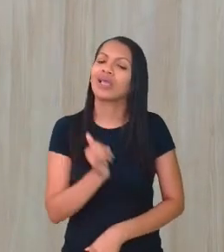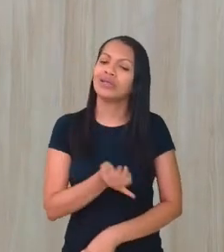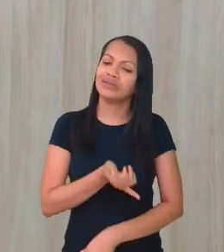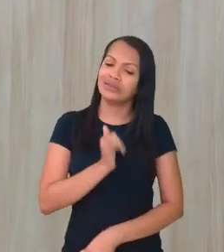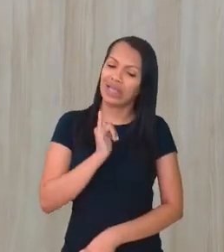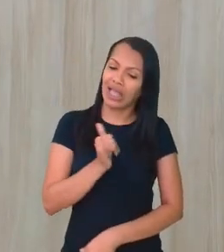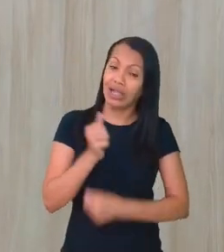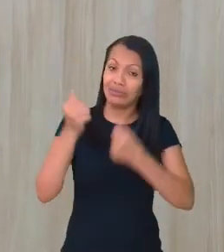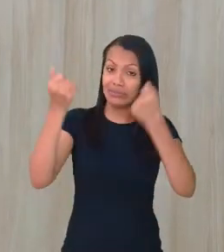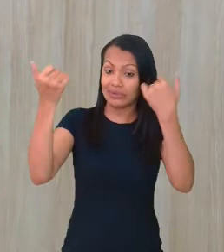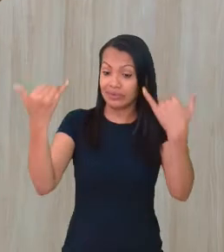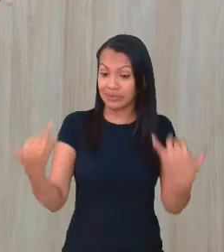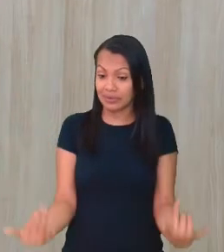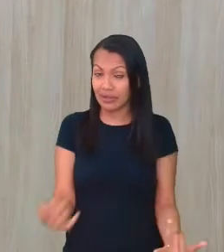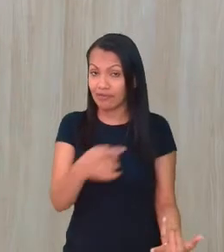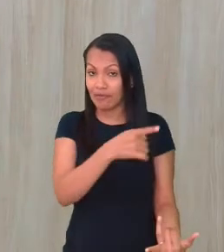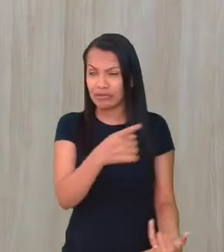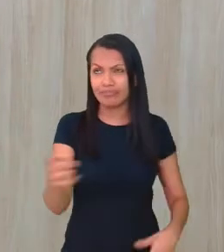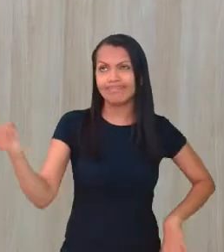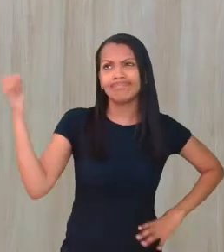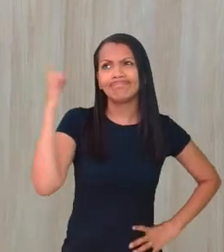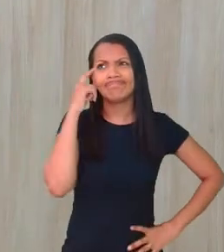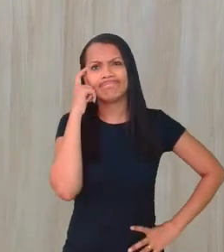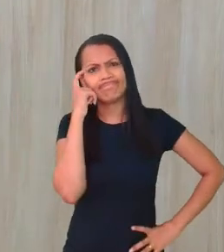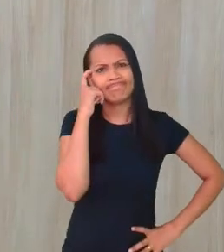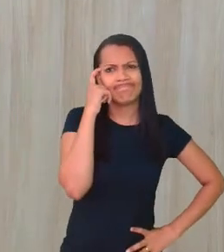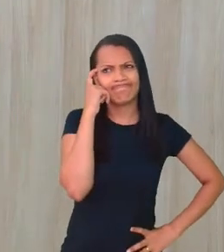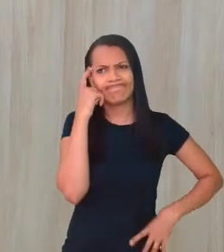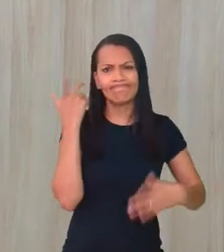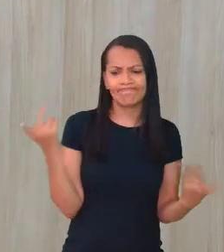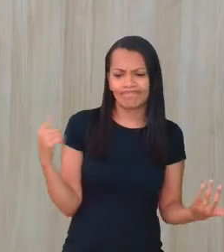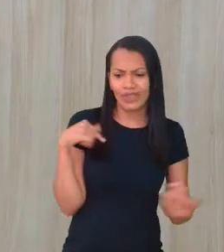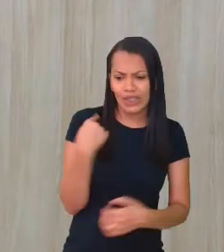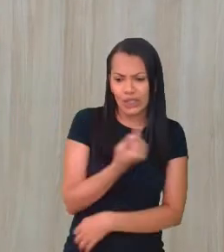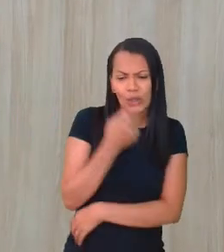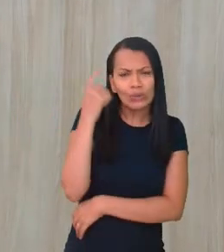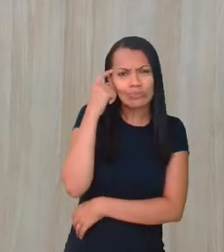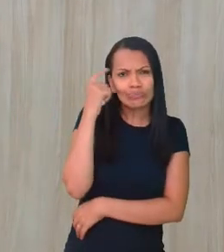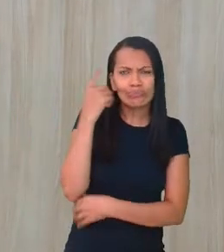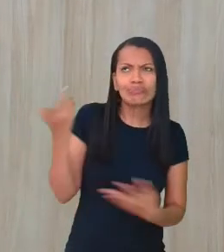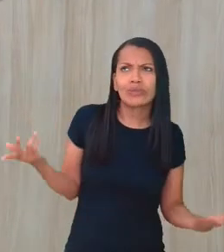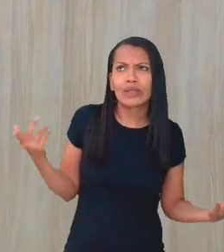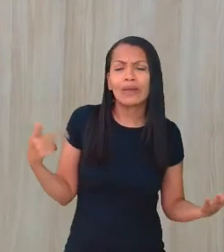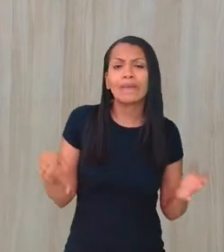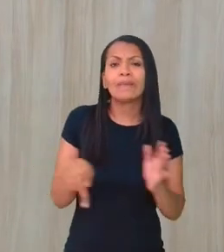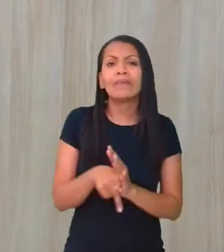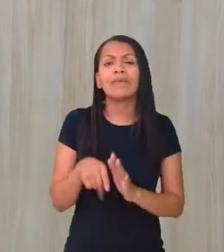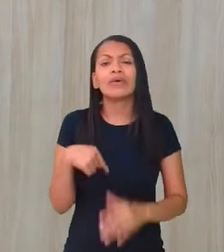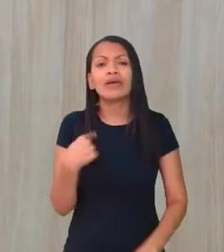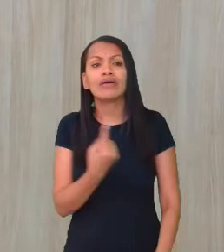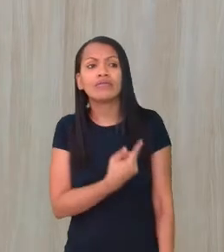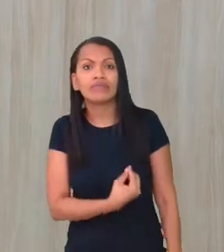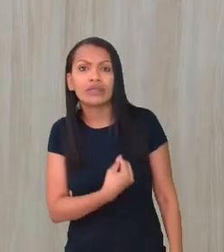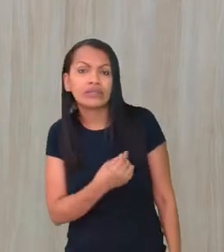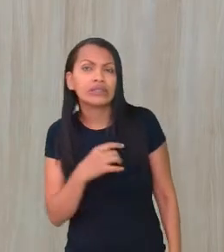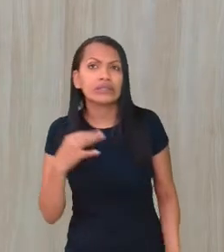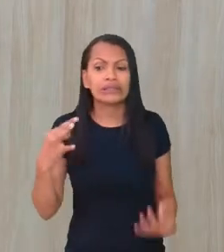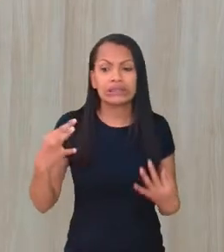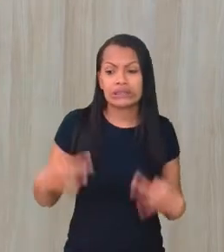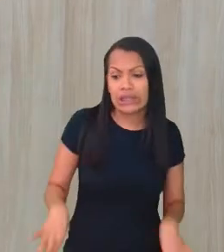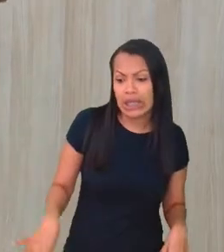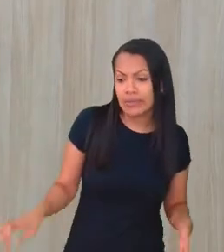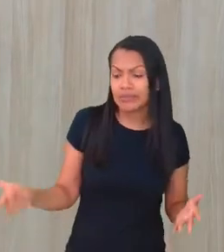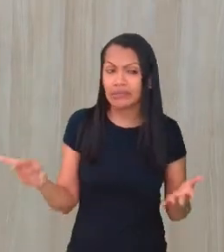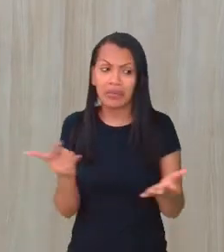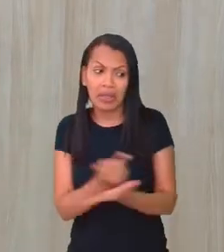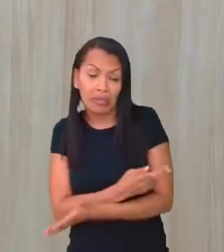dissertativo, questionador. Então, faz até com que a gente questione o nosso próprio dia a dia. Né? O que é que a gente está fazendo de certo, o que é que a gente está fazendo de